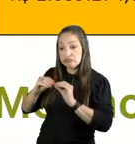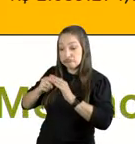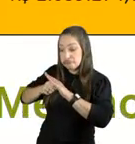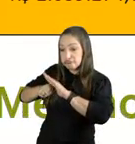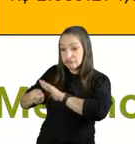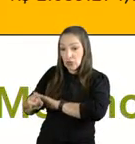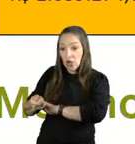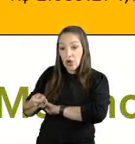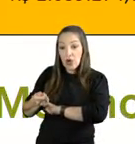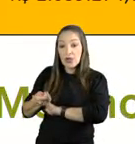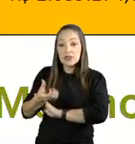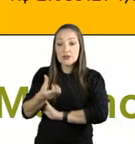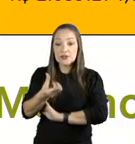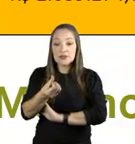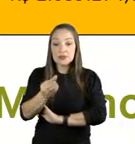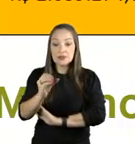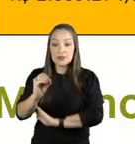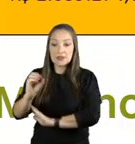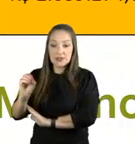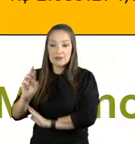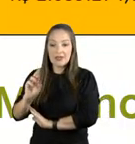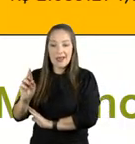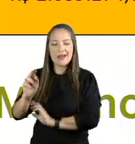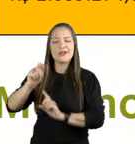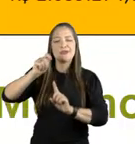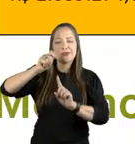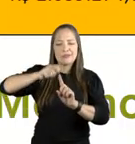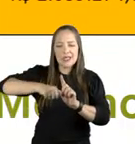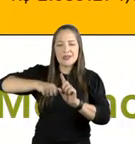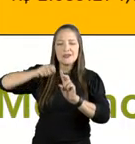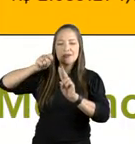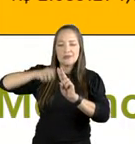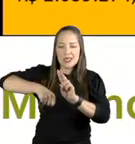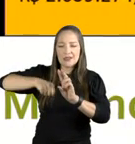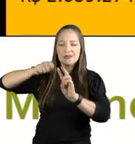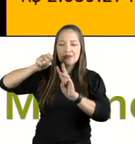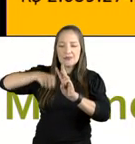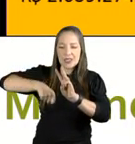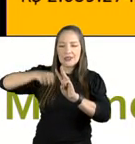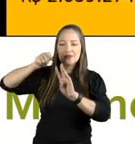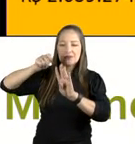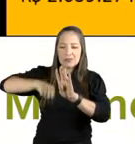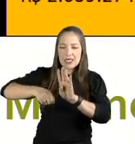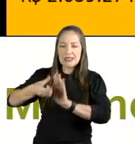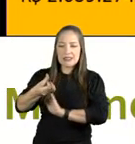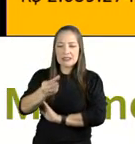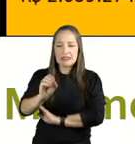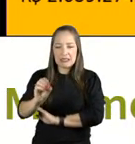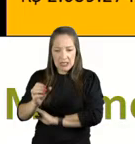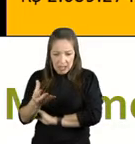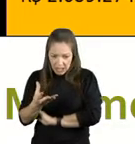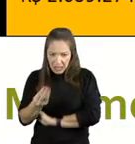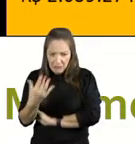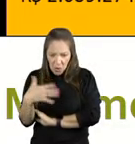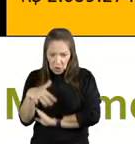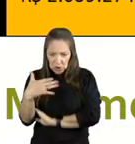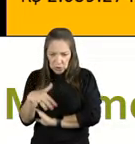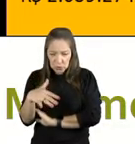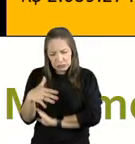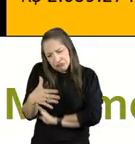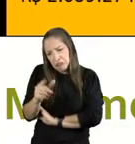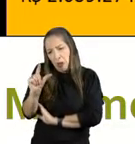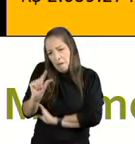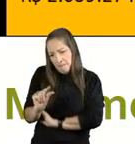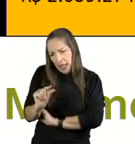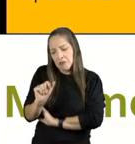de R$600 por mês. R$600 por mês é muito? Então coloca menos. Hoje,